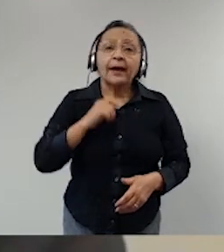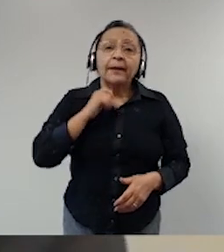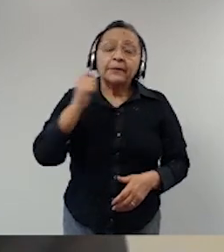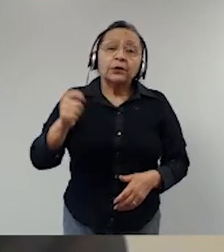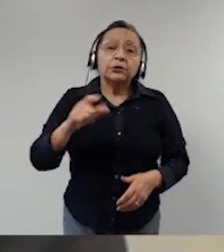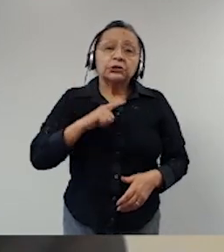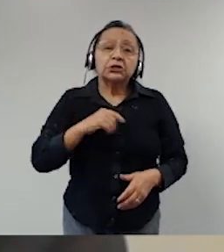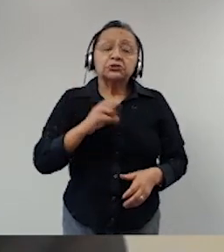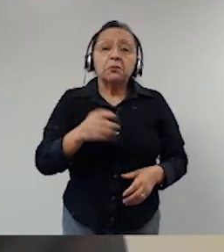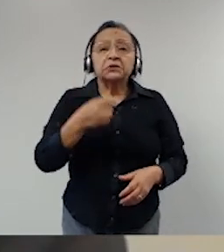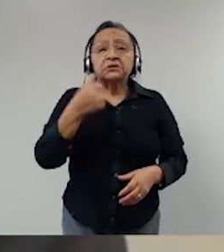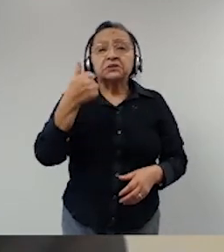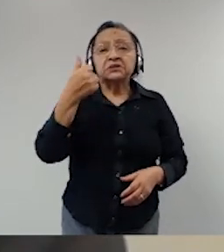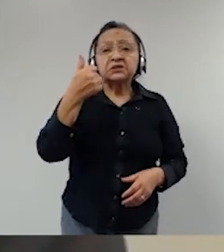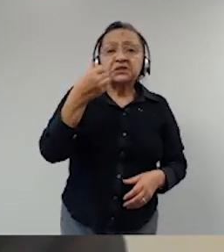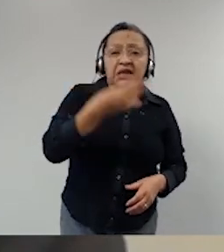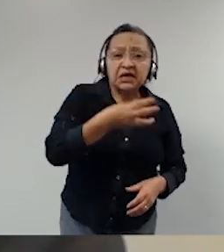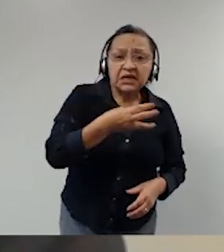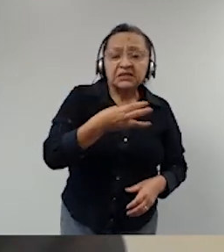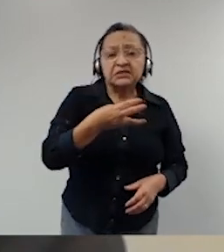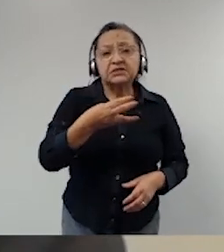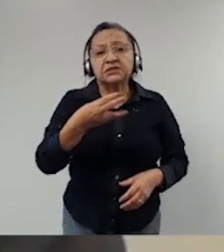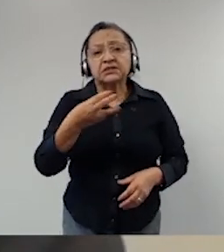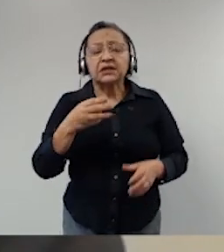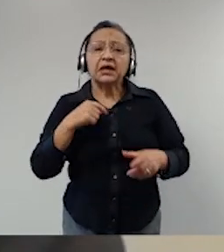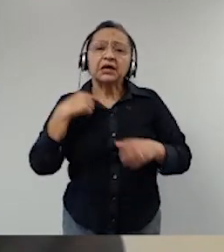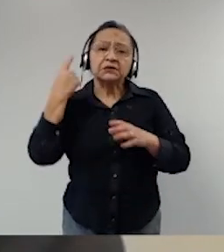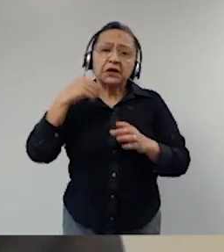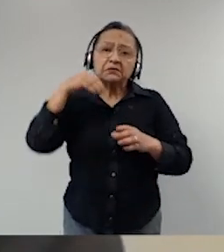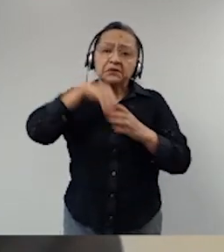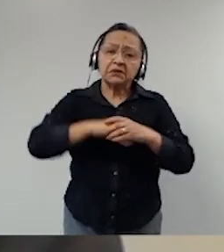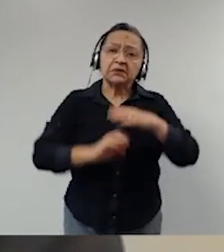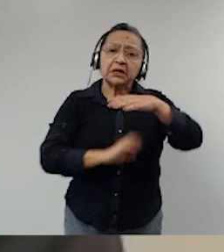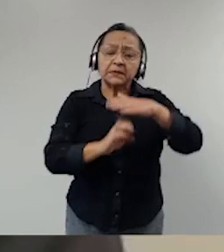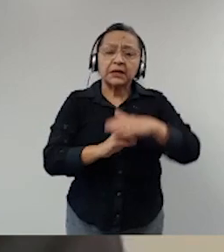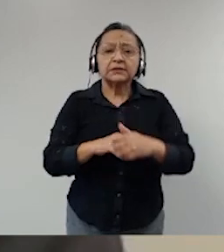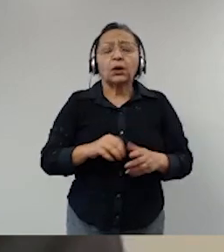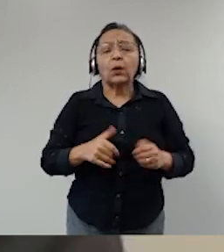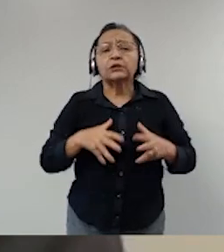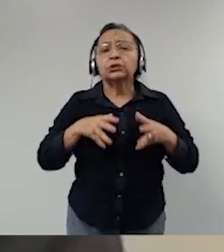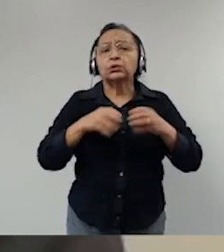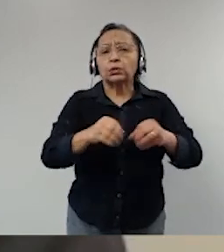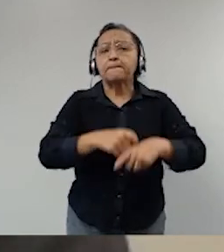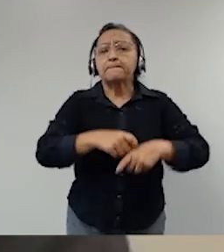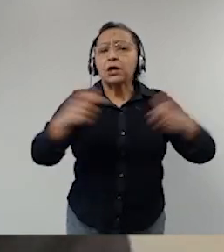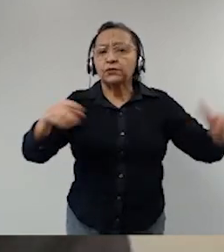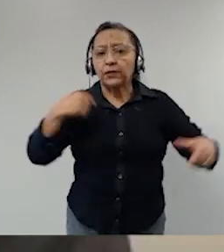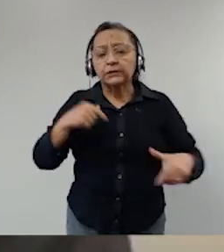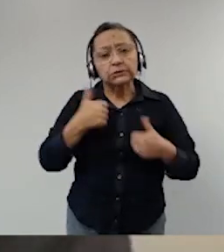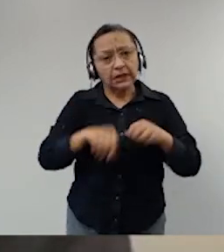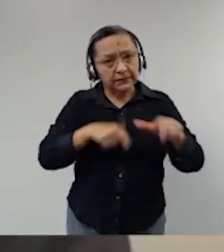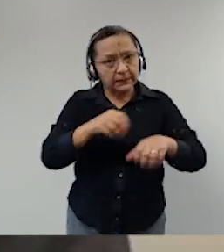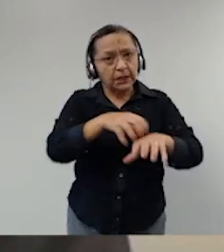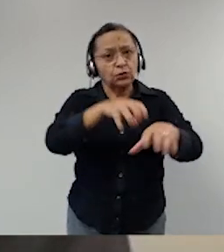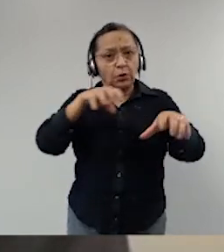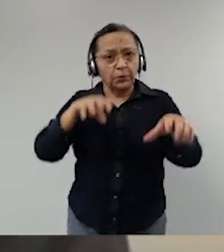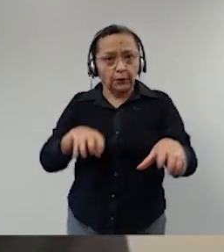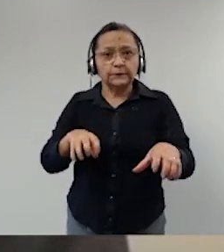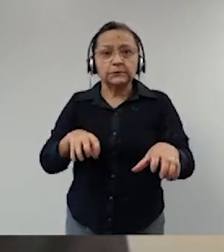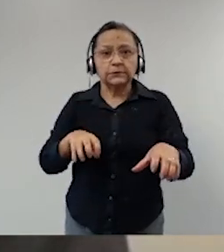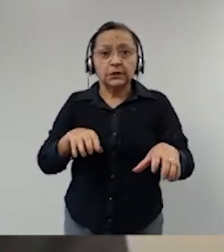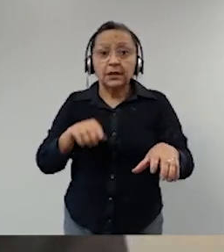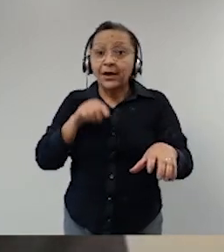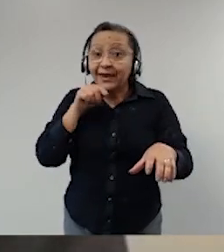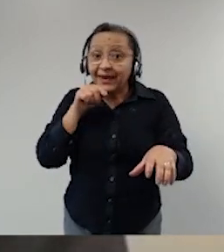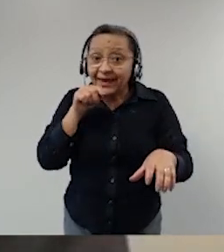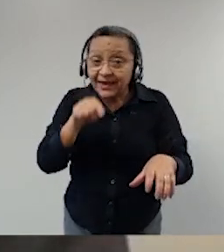escritório e quase todos os nossos advogados, que são cerca de 120, estavam a trabalhar a partir de casa. Isso foi um impacto brutal